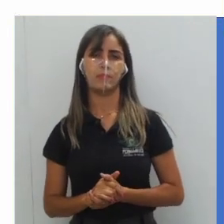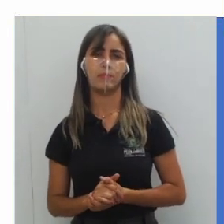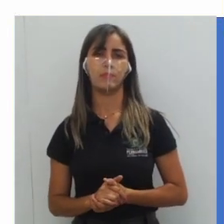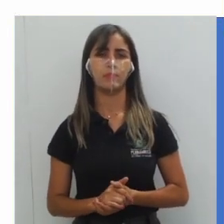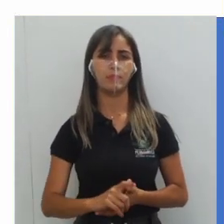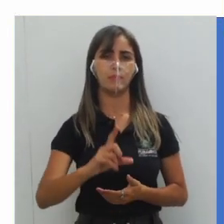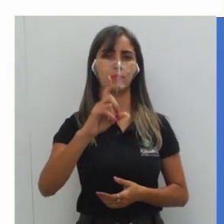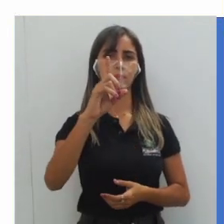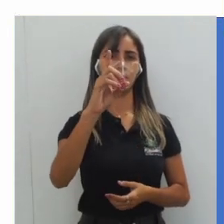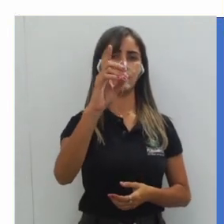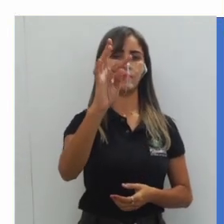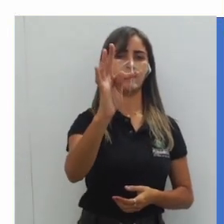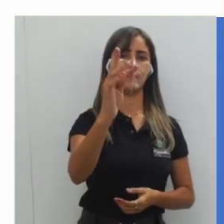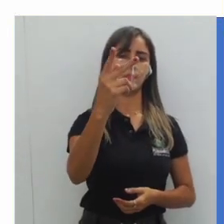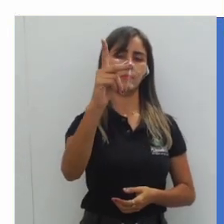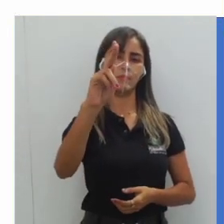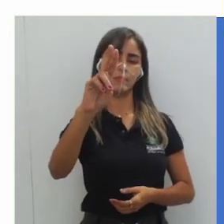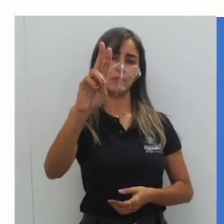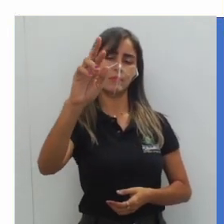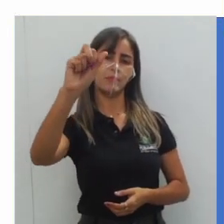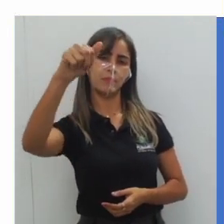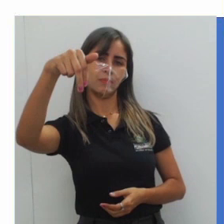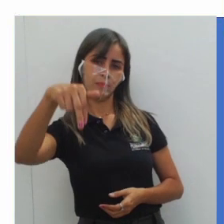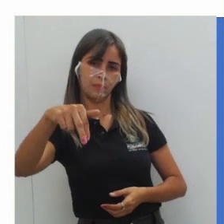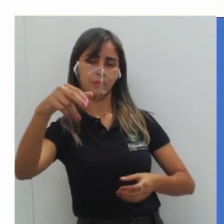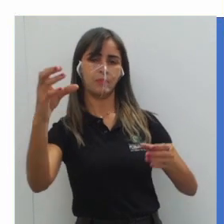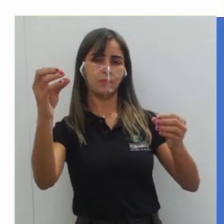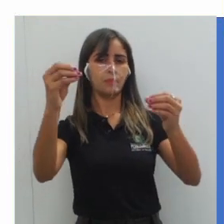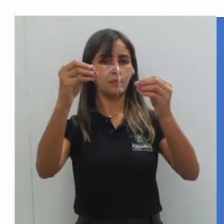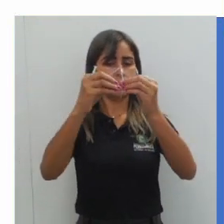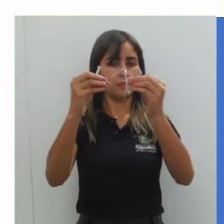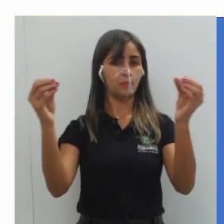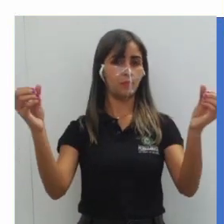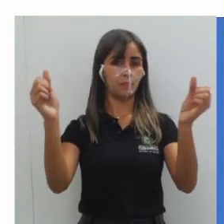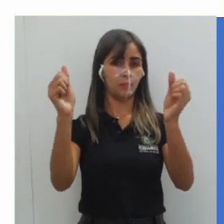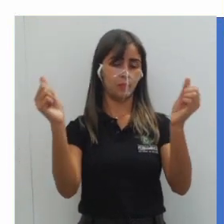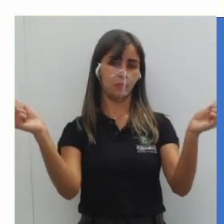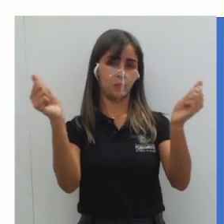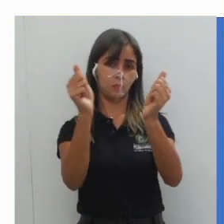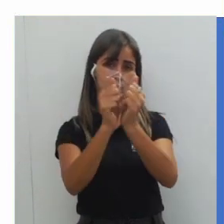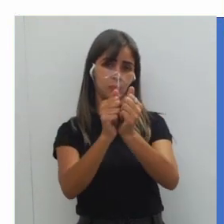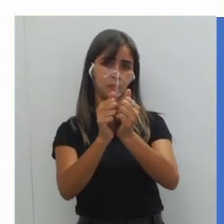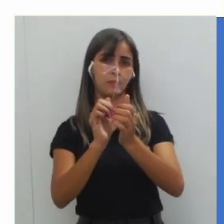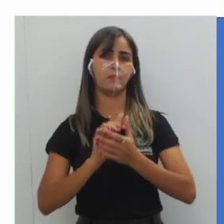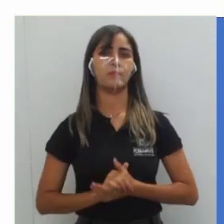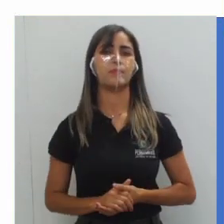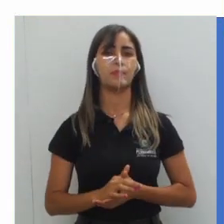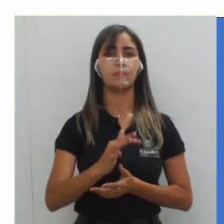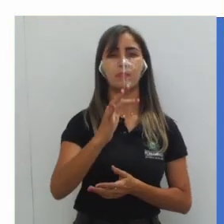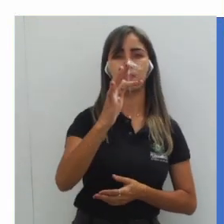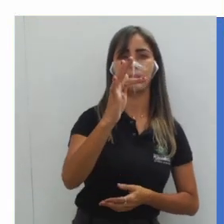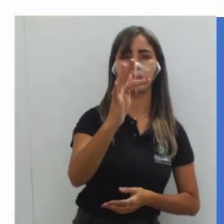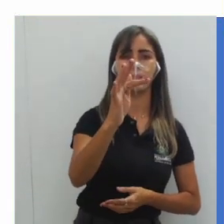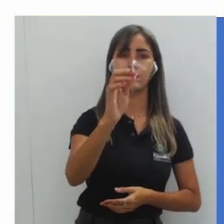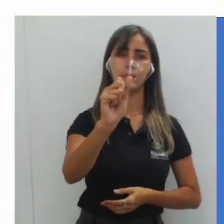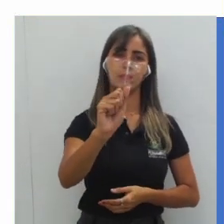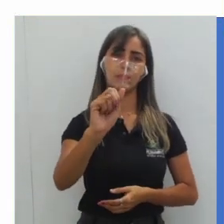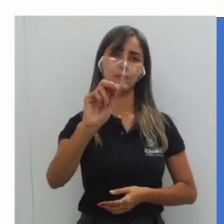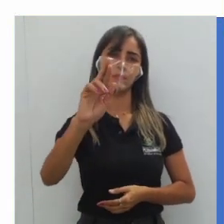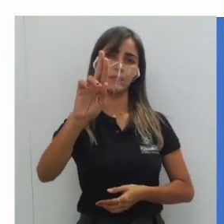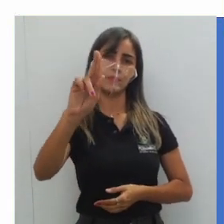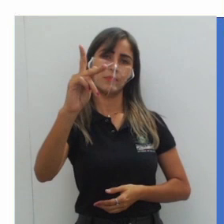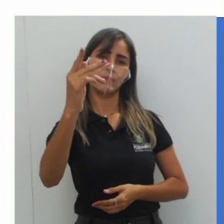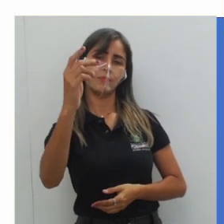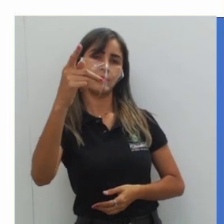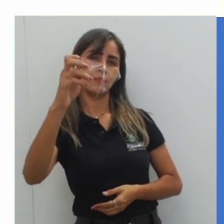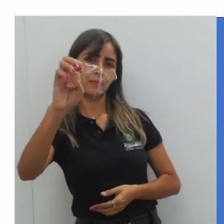de aplicar o than posterior a esse comparativo, né? Farther than ou